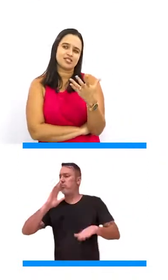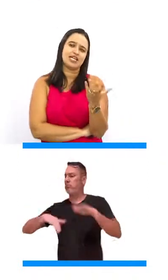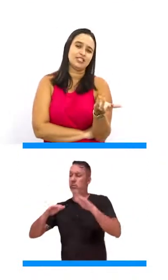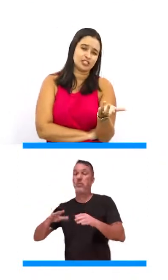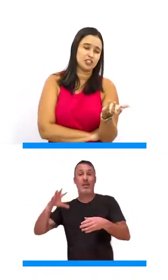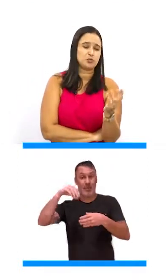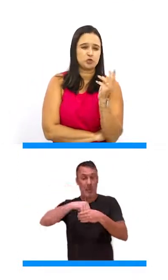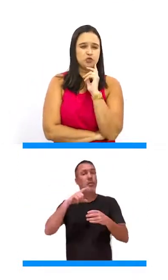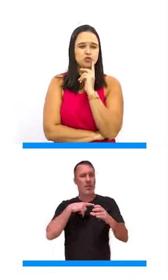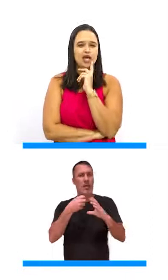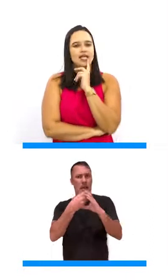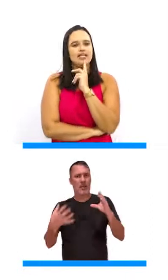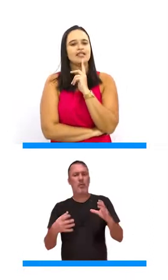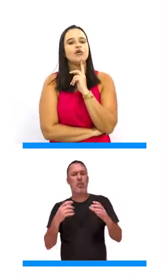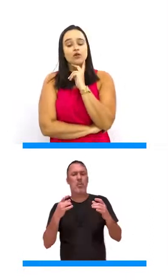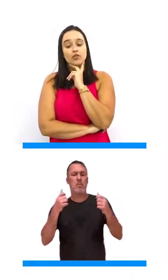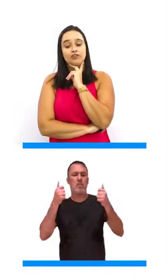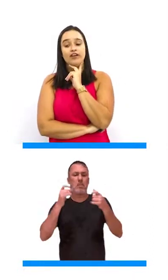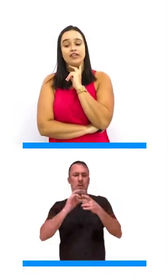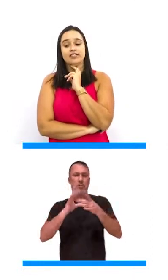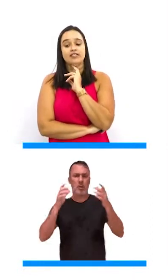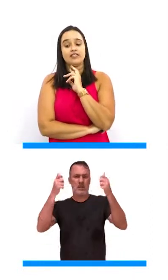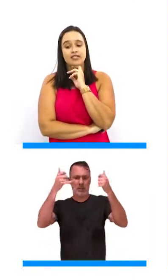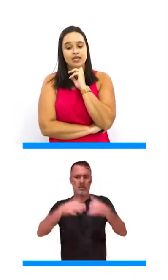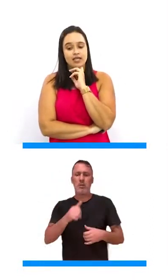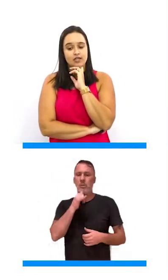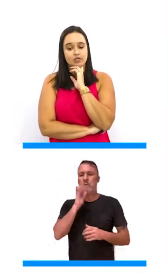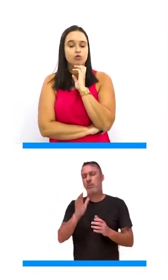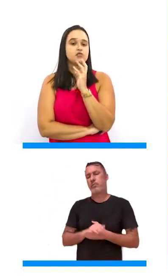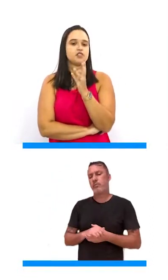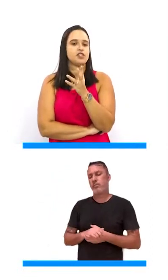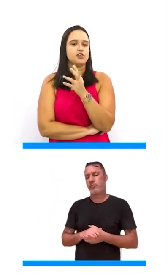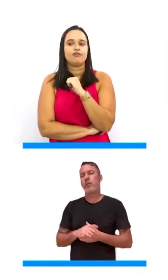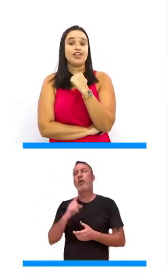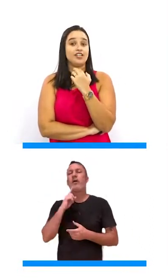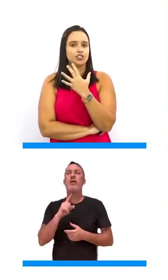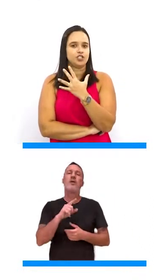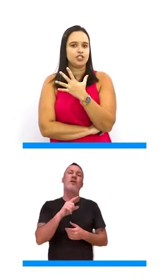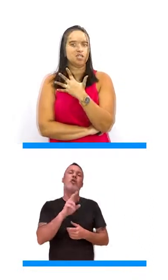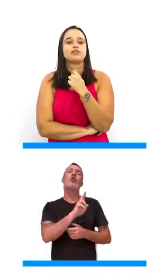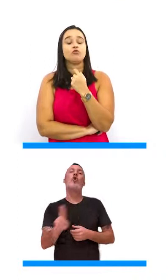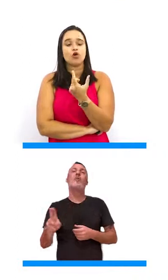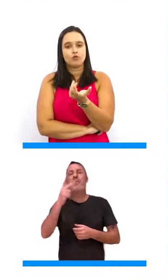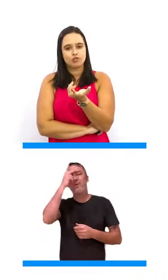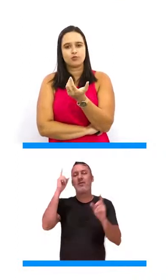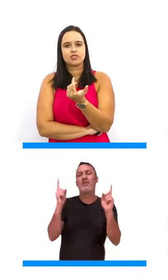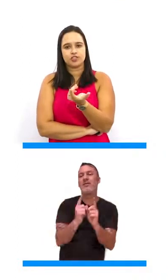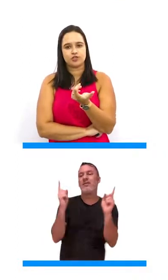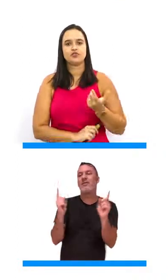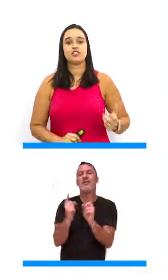algumas características que a gente pode pontuar. Então, quando eu falo assim, Joãozinho, Fernandinha, são